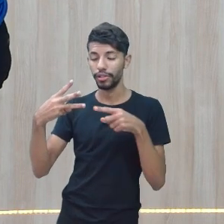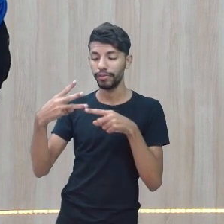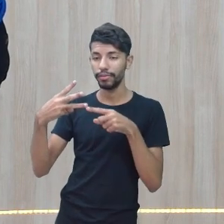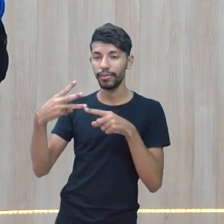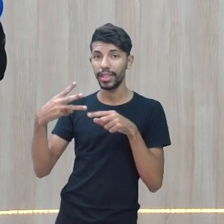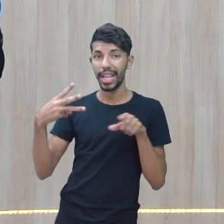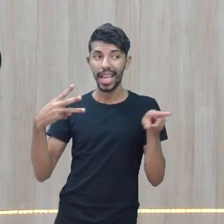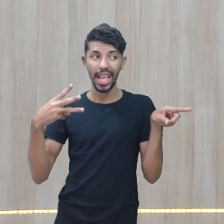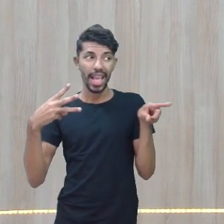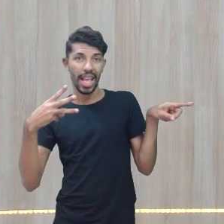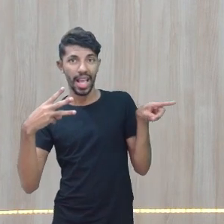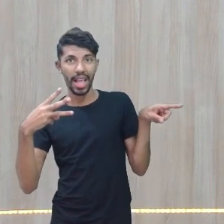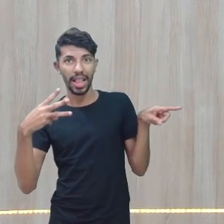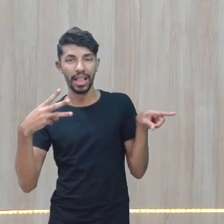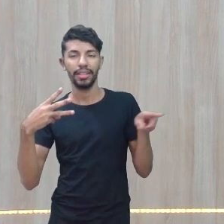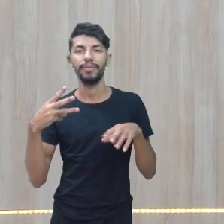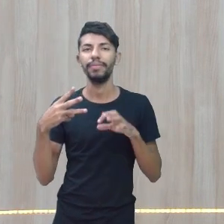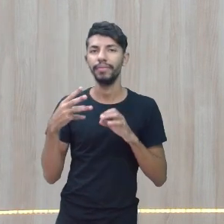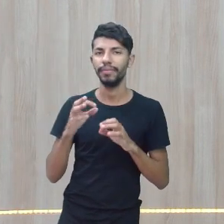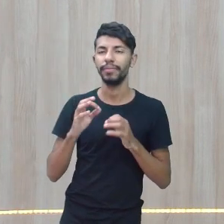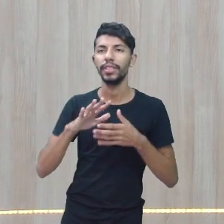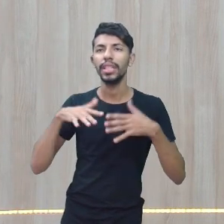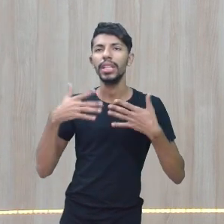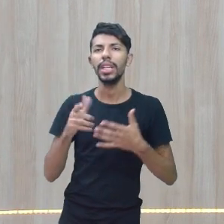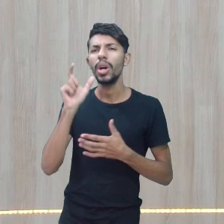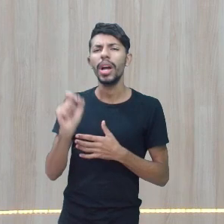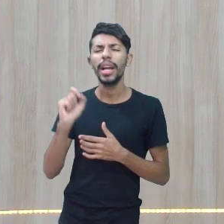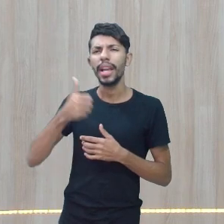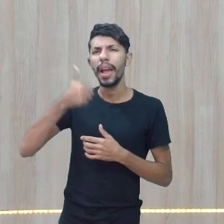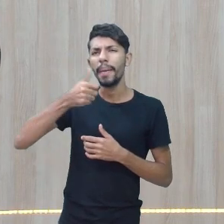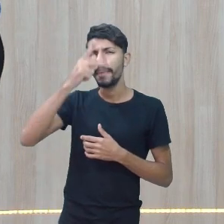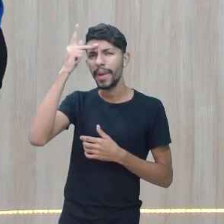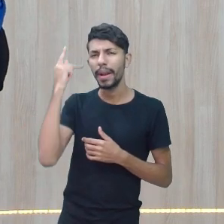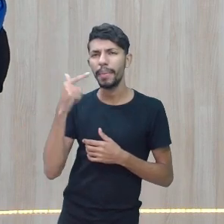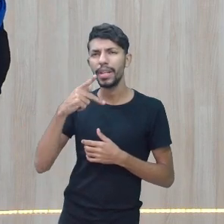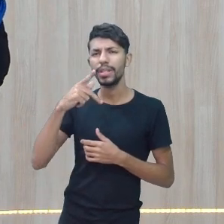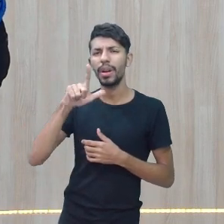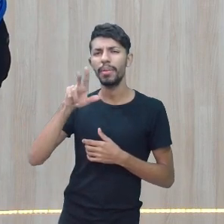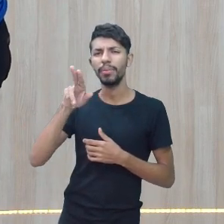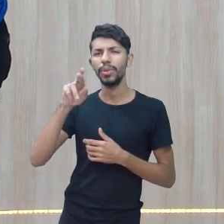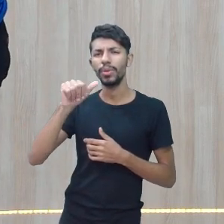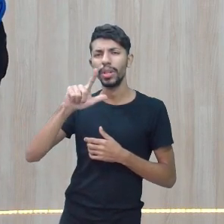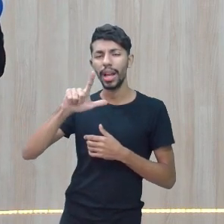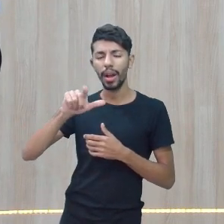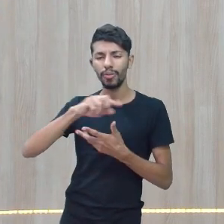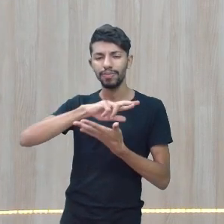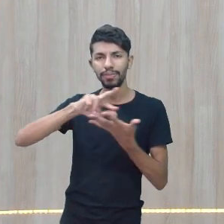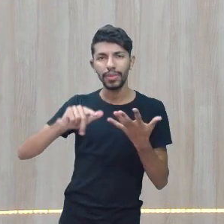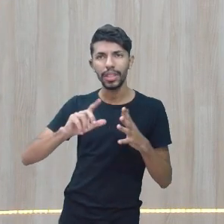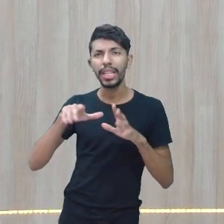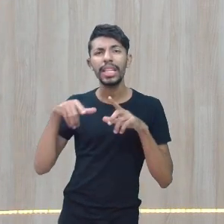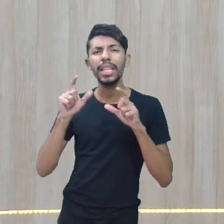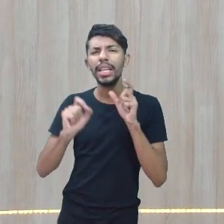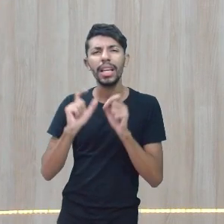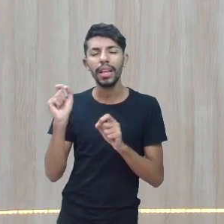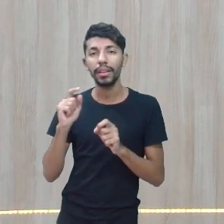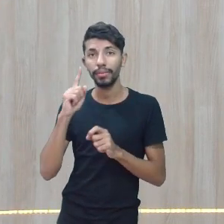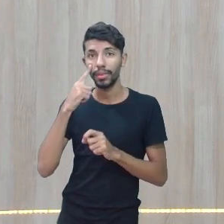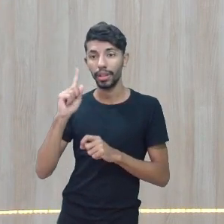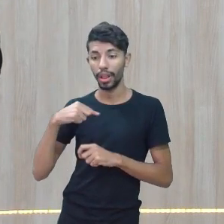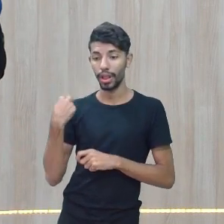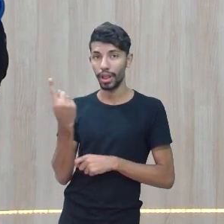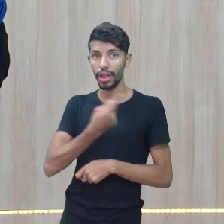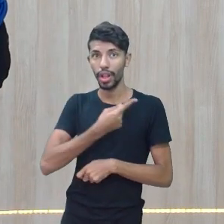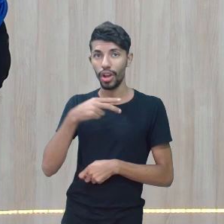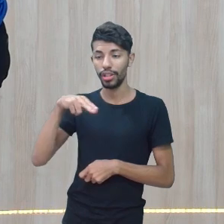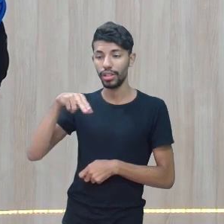aí, quem é a primeira pessoa do plural que eu acabei de falar? É nós, não é? E está ali na oração.